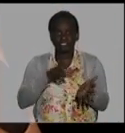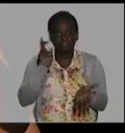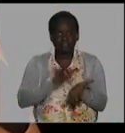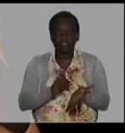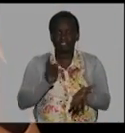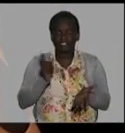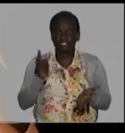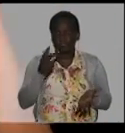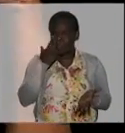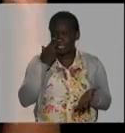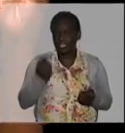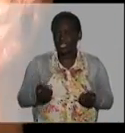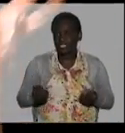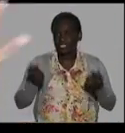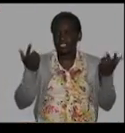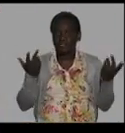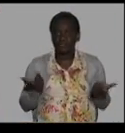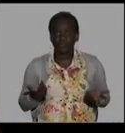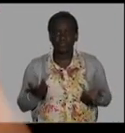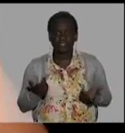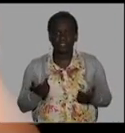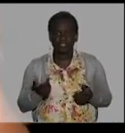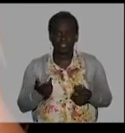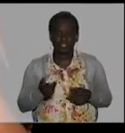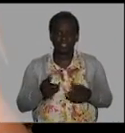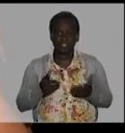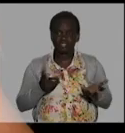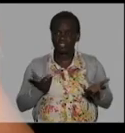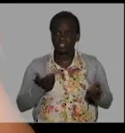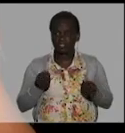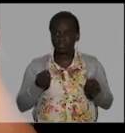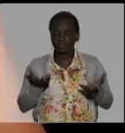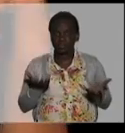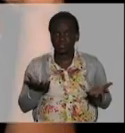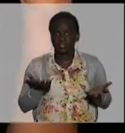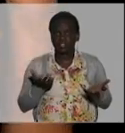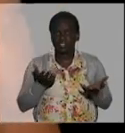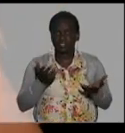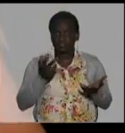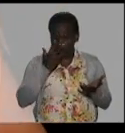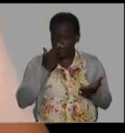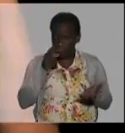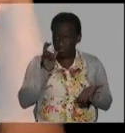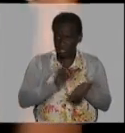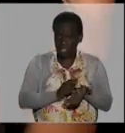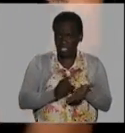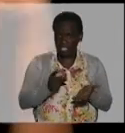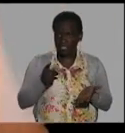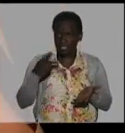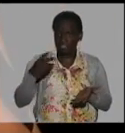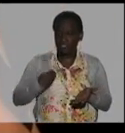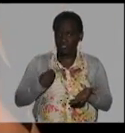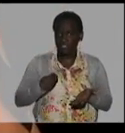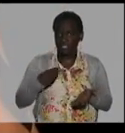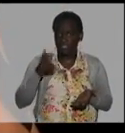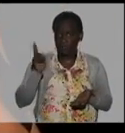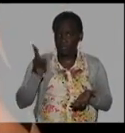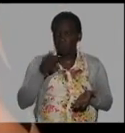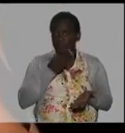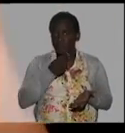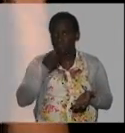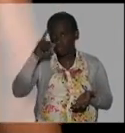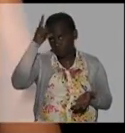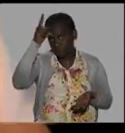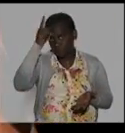assim, em Berlim, como se ele fosse riquinho, né, como se ele tivesse o mesmo background dos